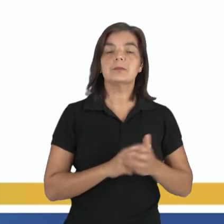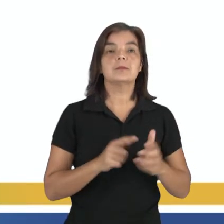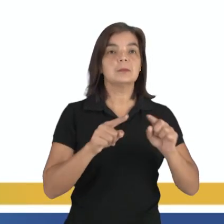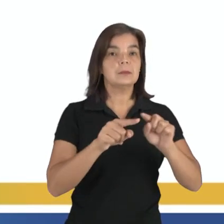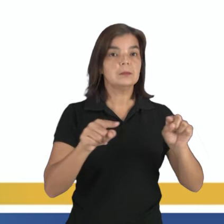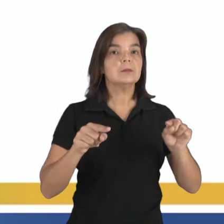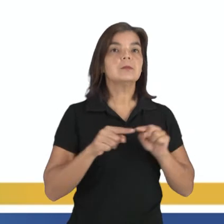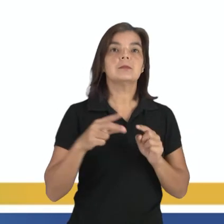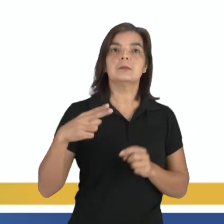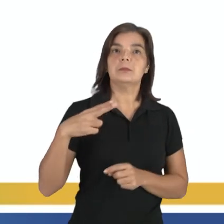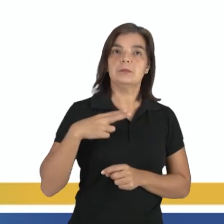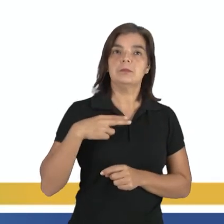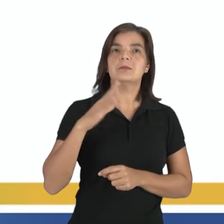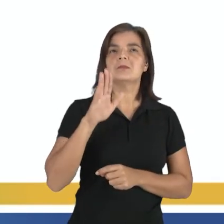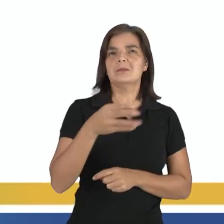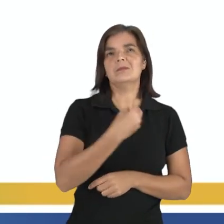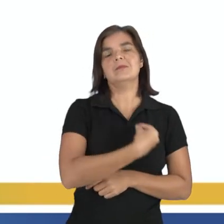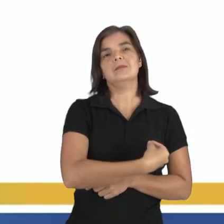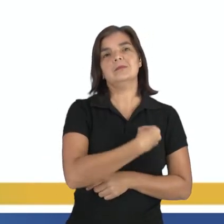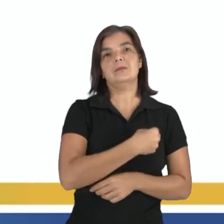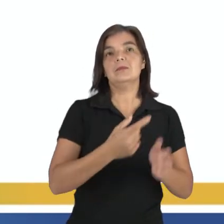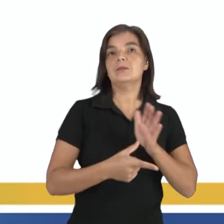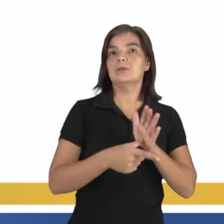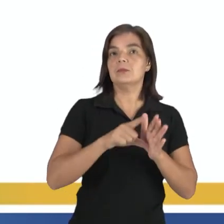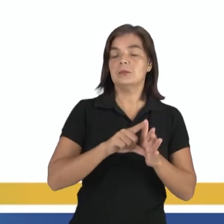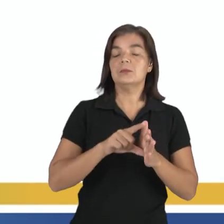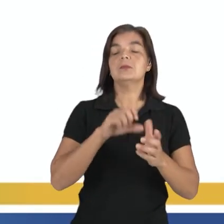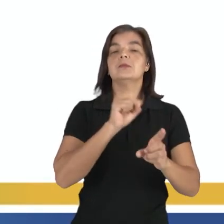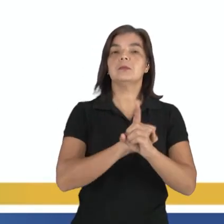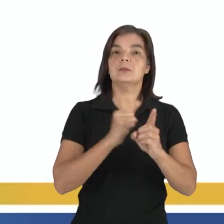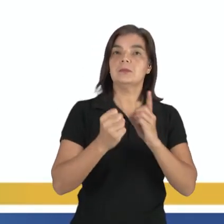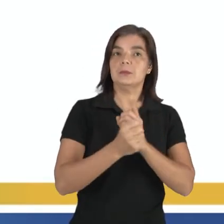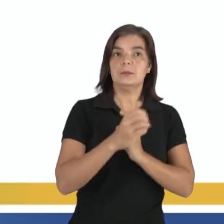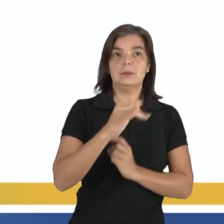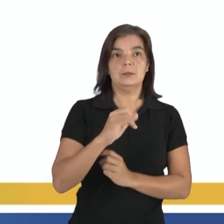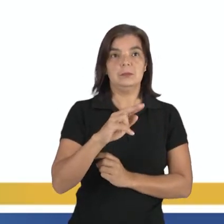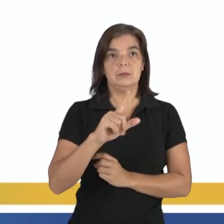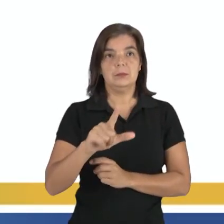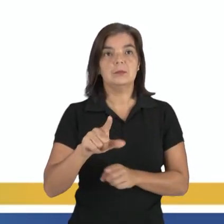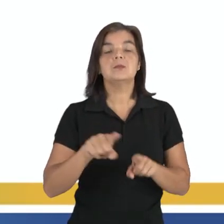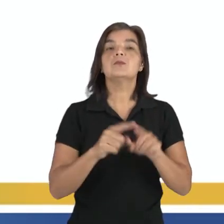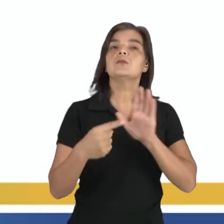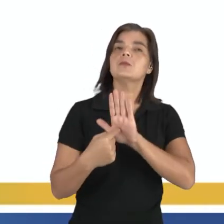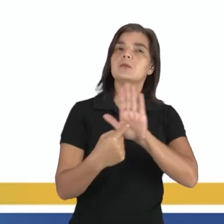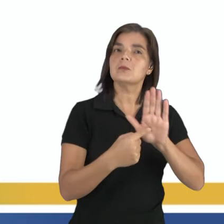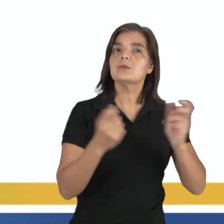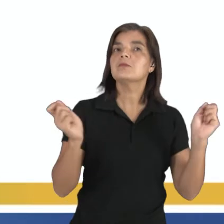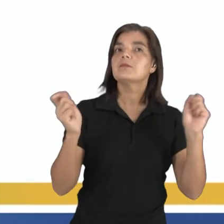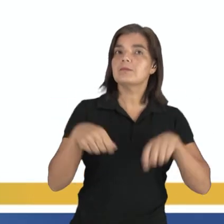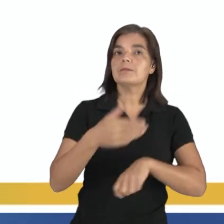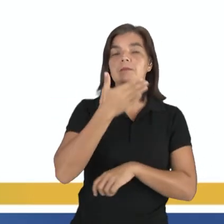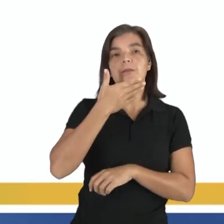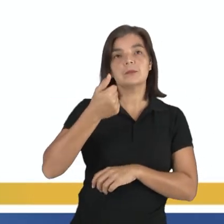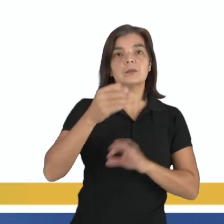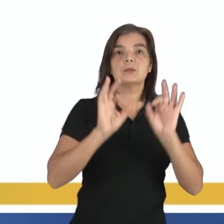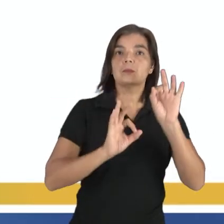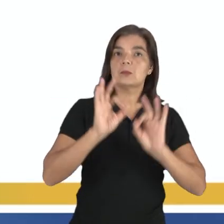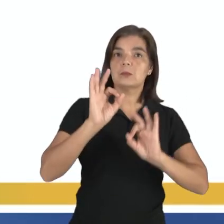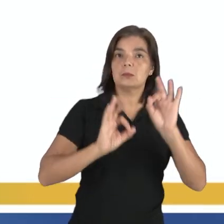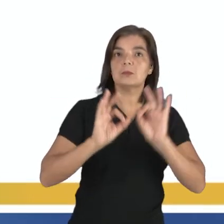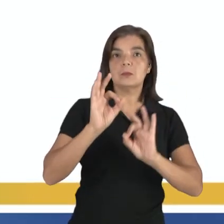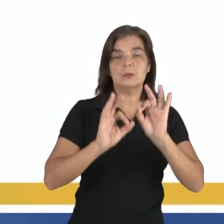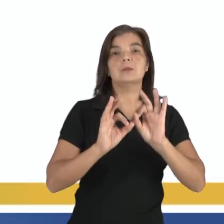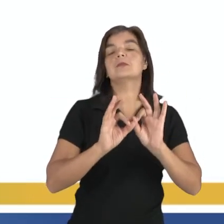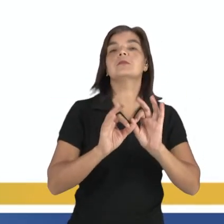A. A propriedade privada, já existente antes da sociedade civil, trouxe a possibilidade